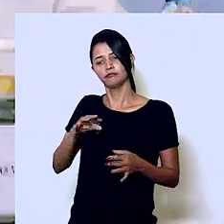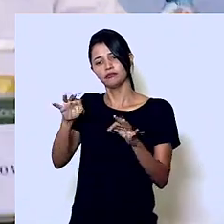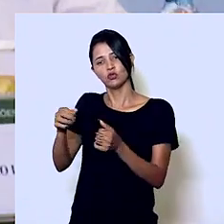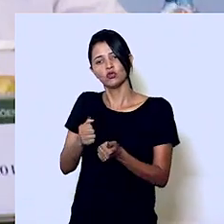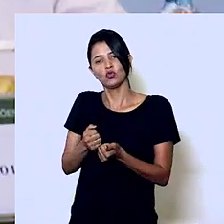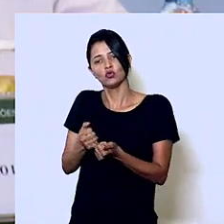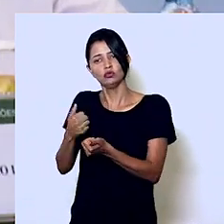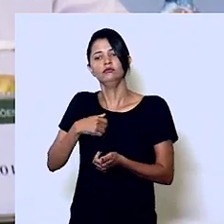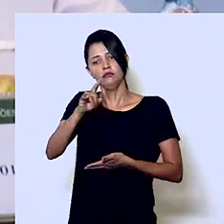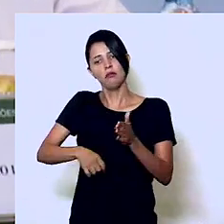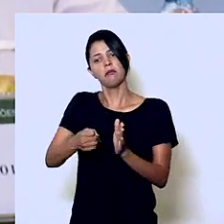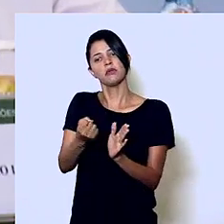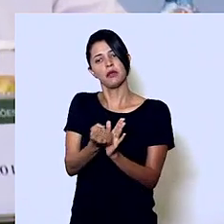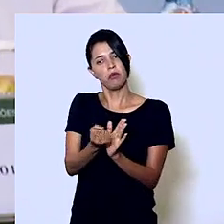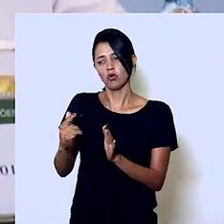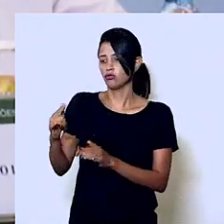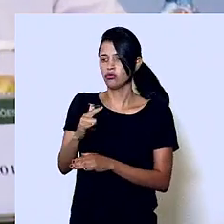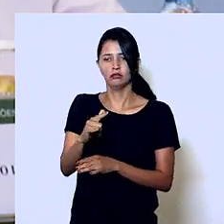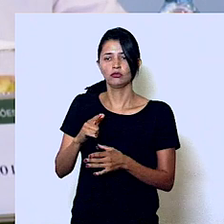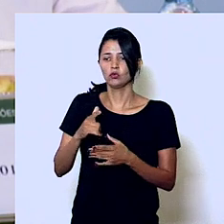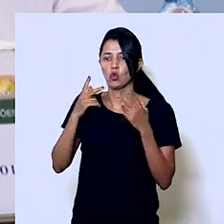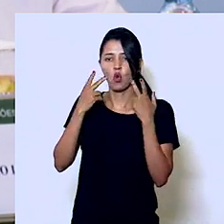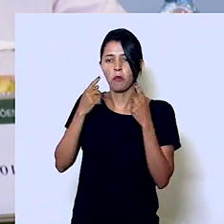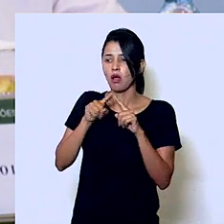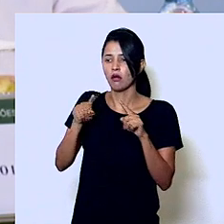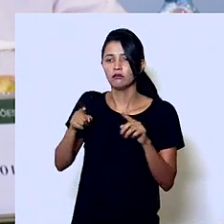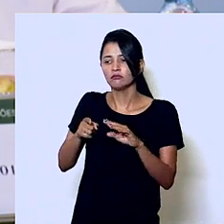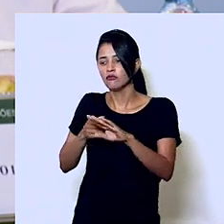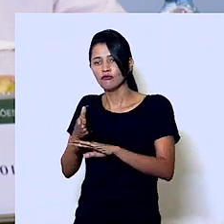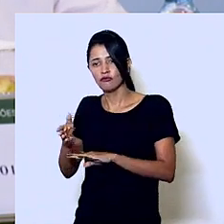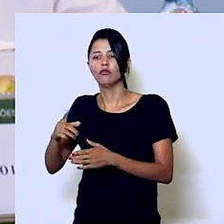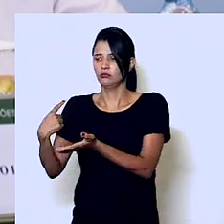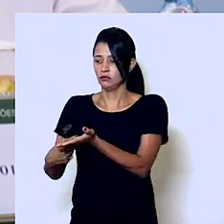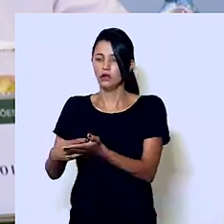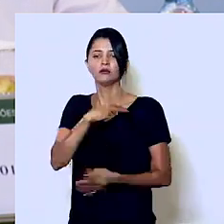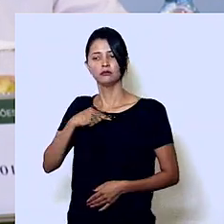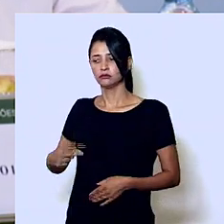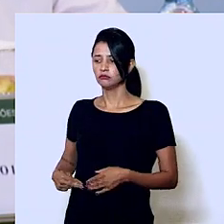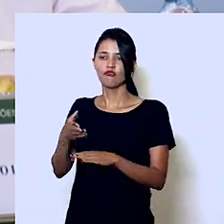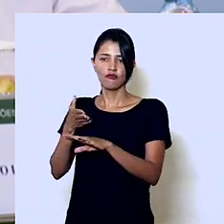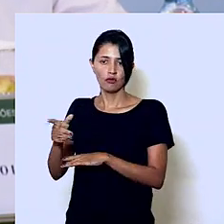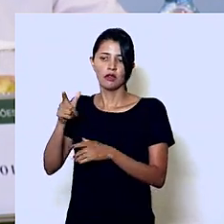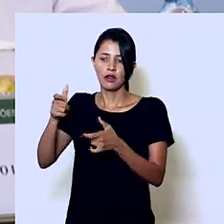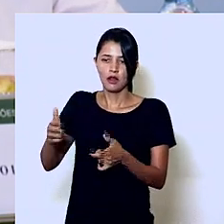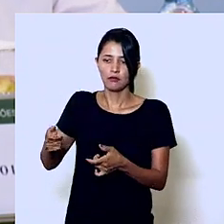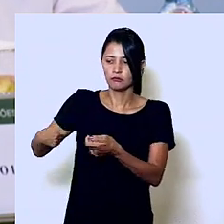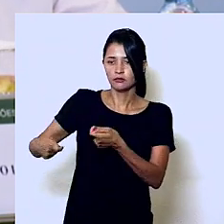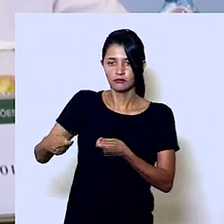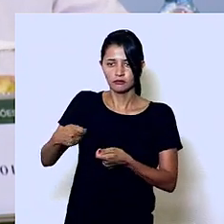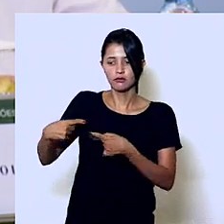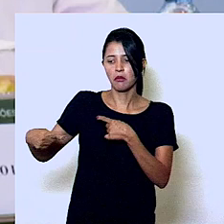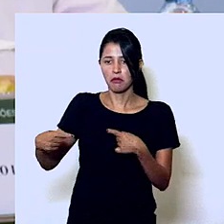obviamente, com os chineses. Foram para Cantão, fizeram lá os seus negócios. O negócio do Horácio, né,